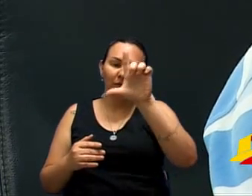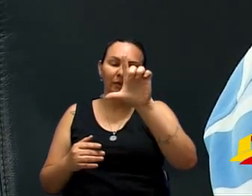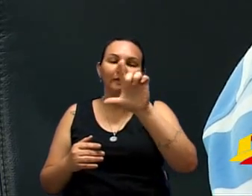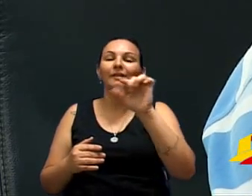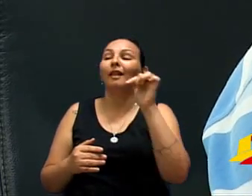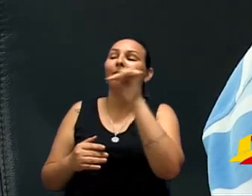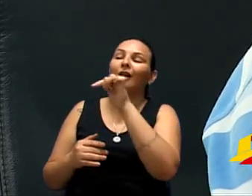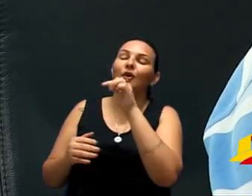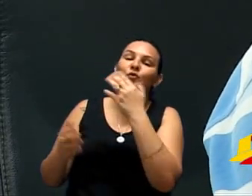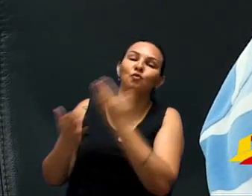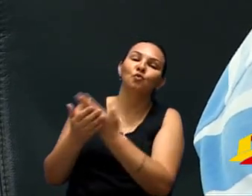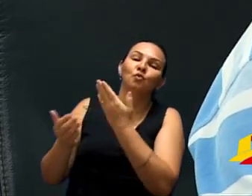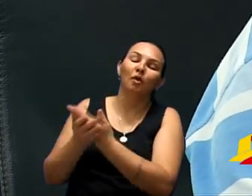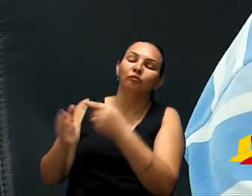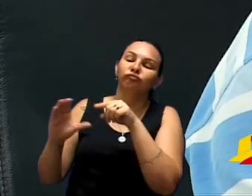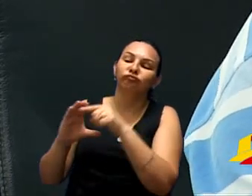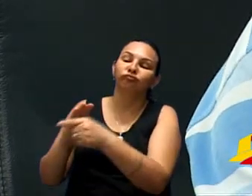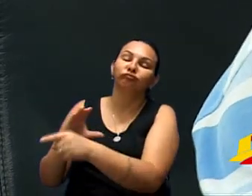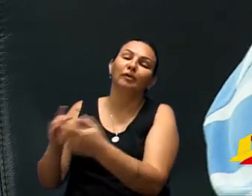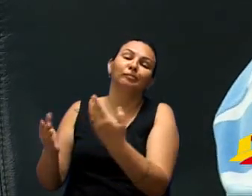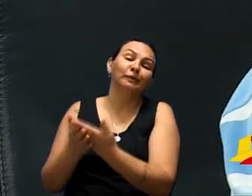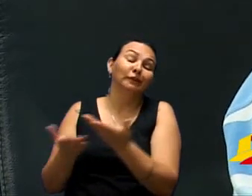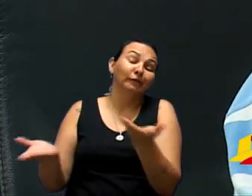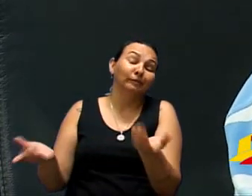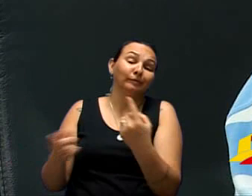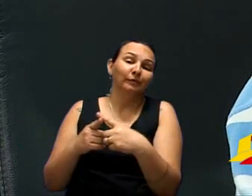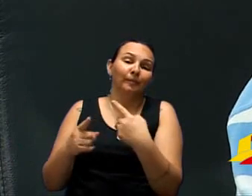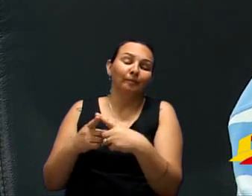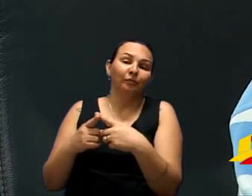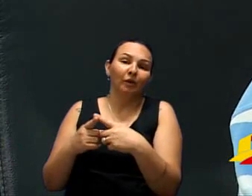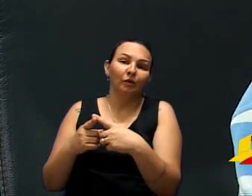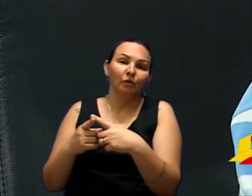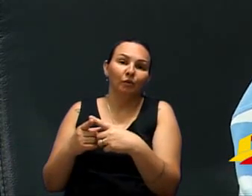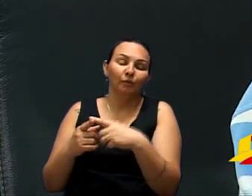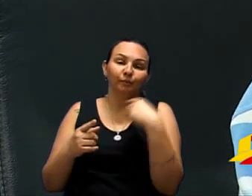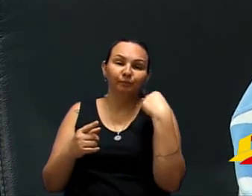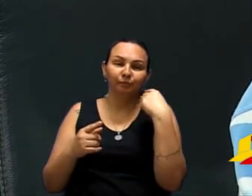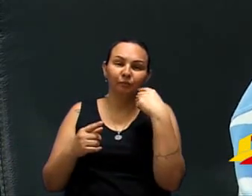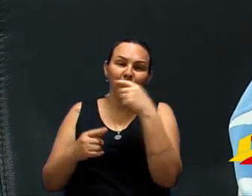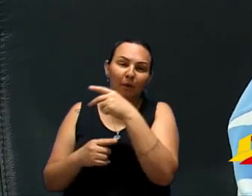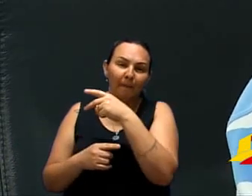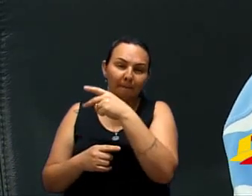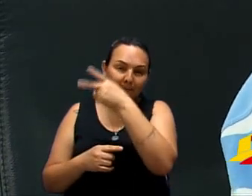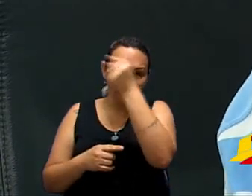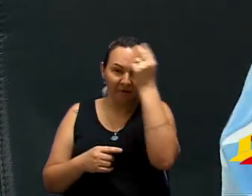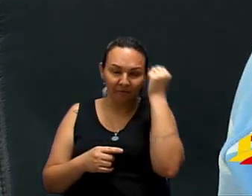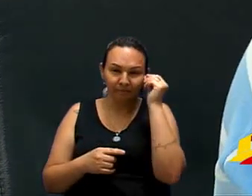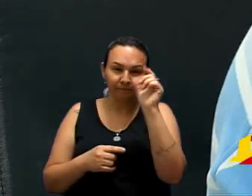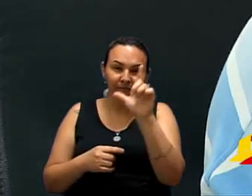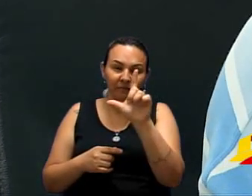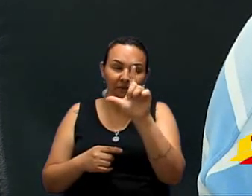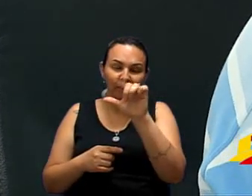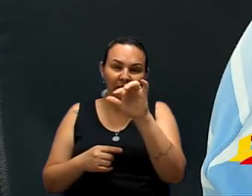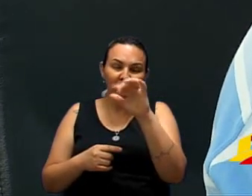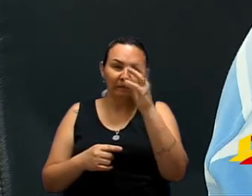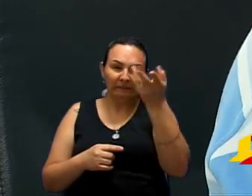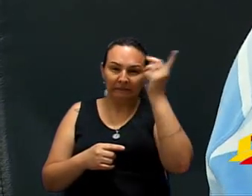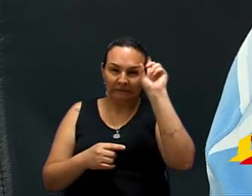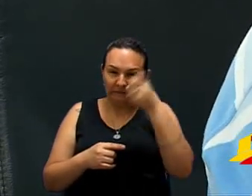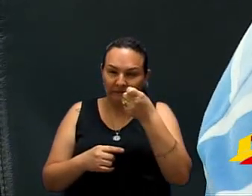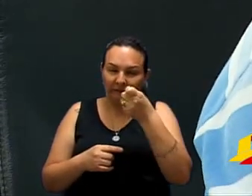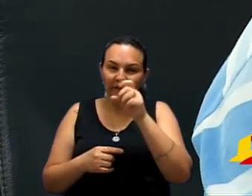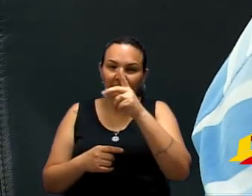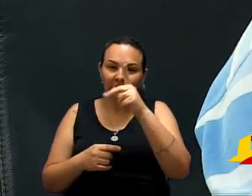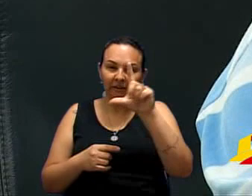das nascentes um desastre foi o lip pessoalmente numa reunião contratou me disse era um total de engenheiro maurício